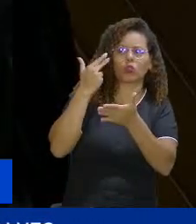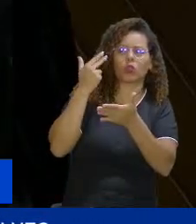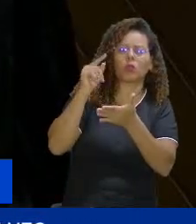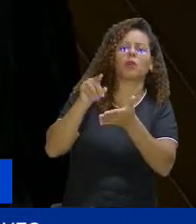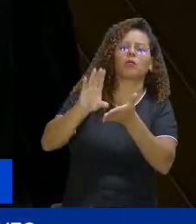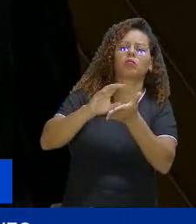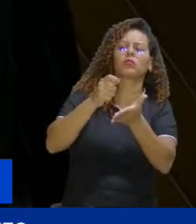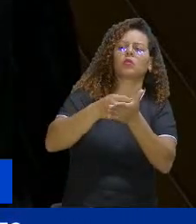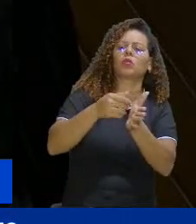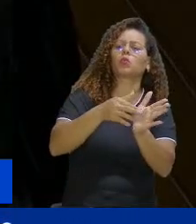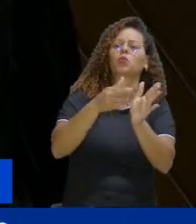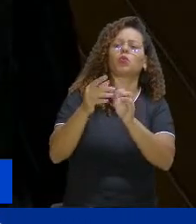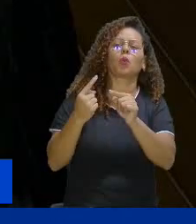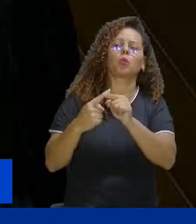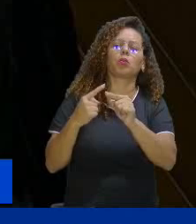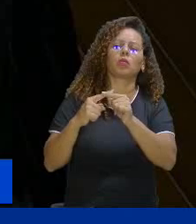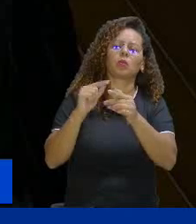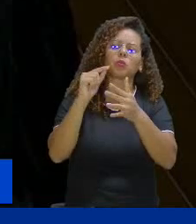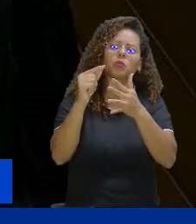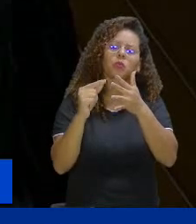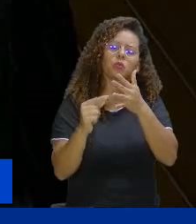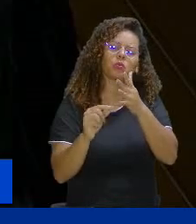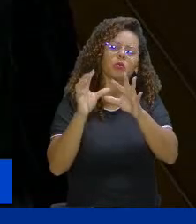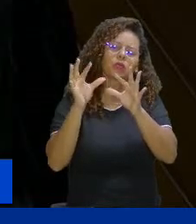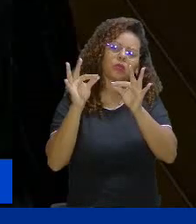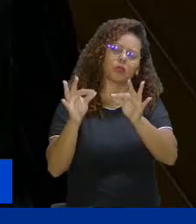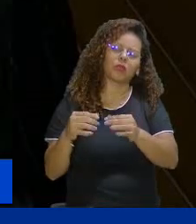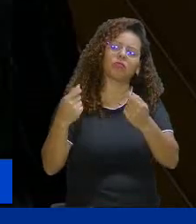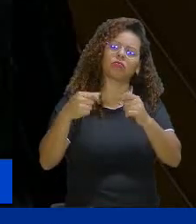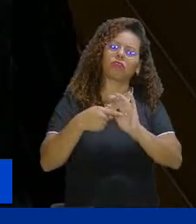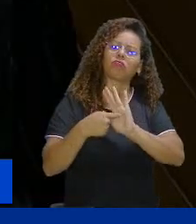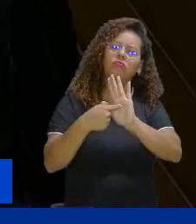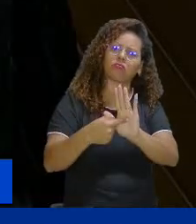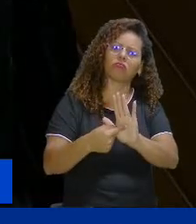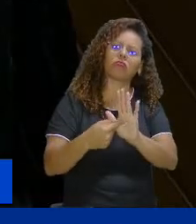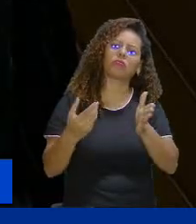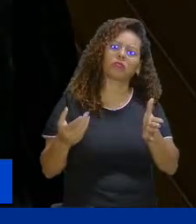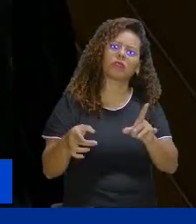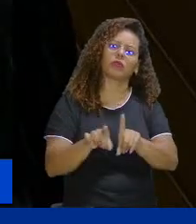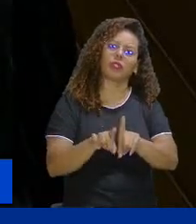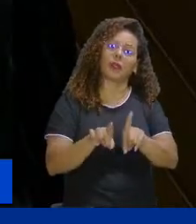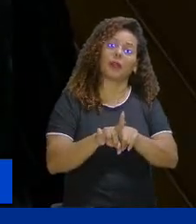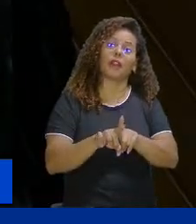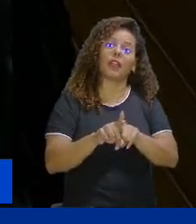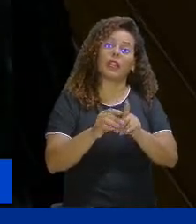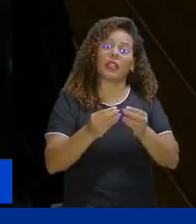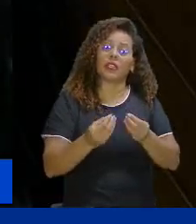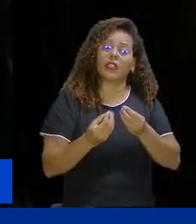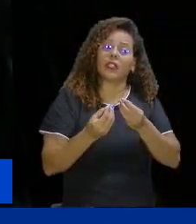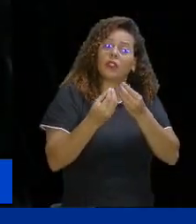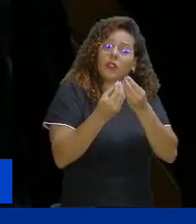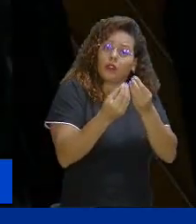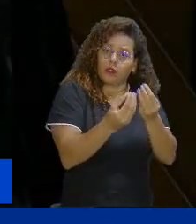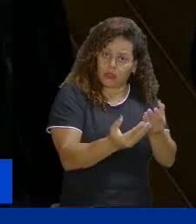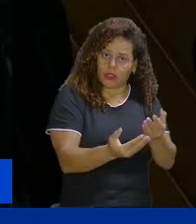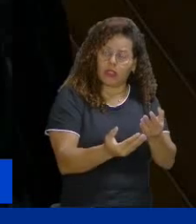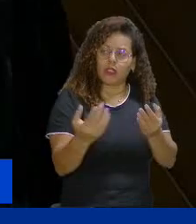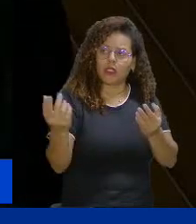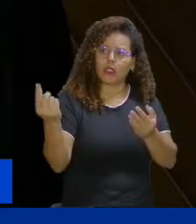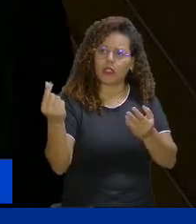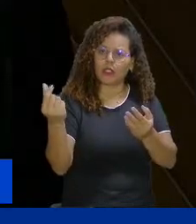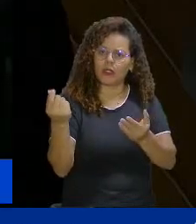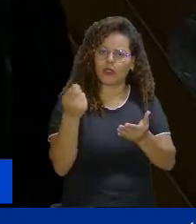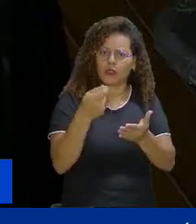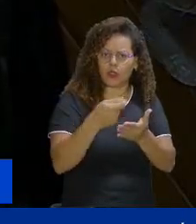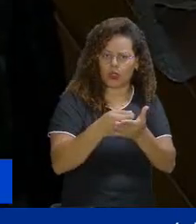não neste processo. Além disso, mostra-se completamente descabida a determinação de devolução desse valor estimável